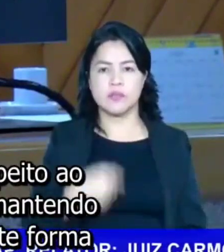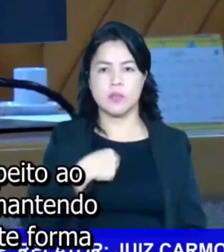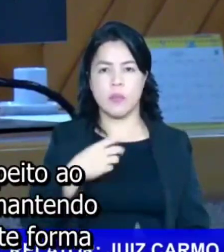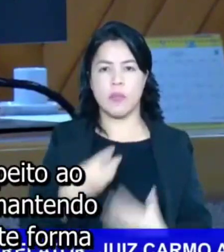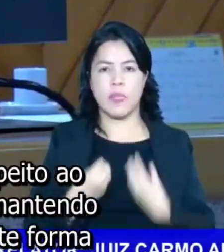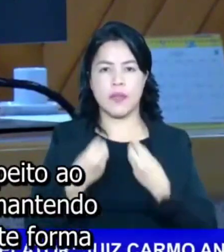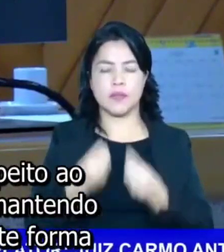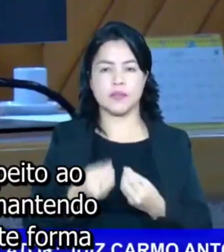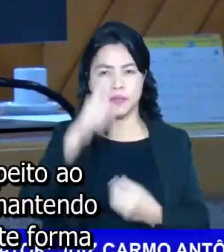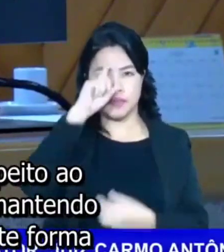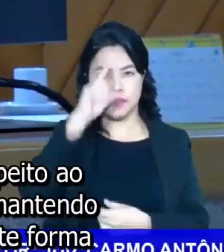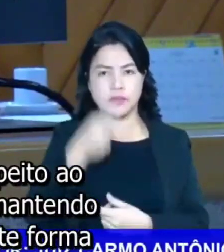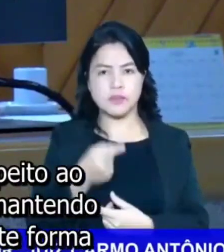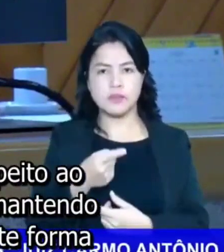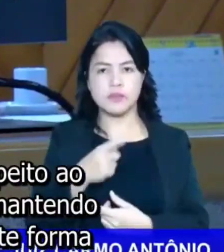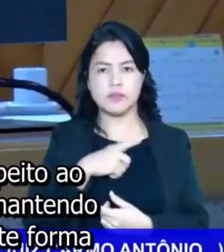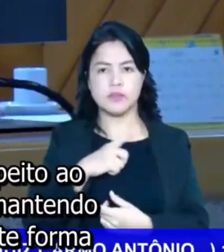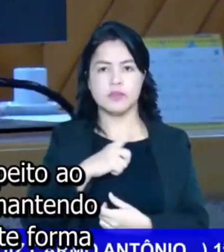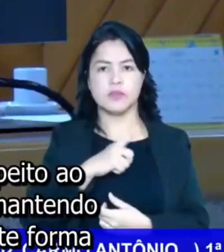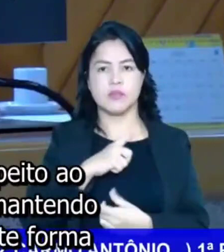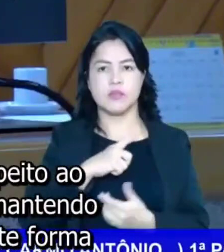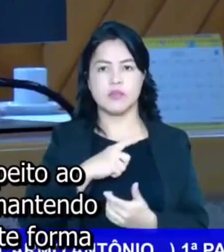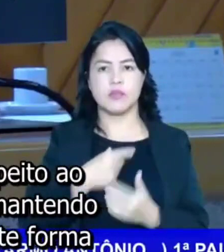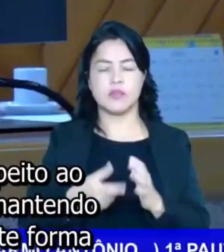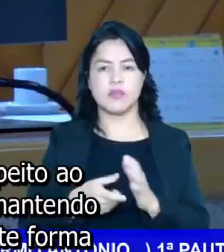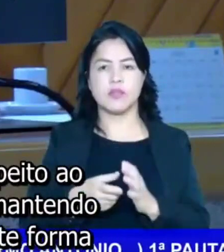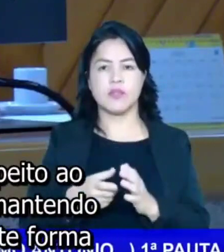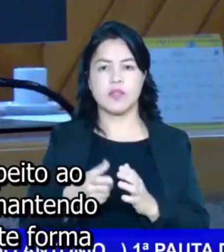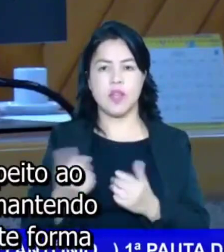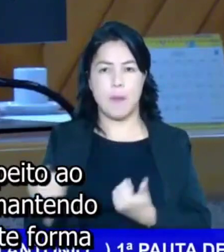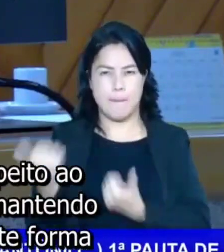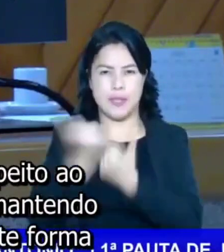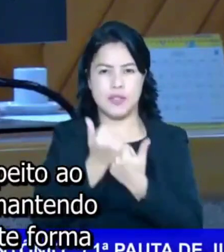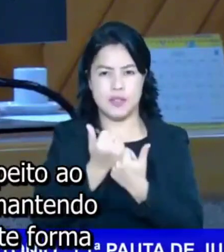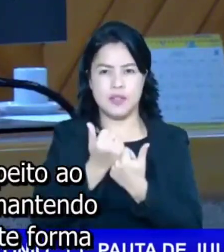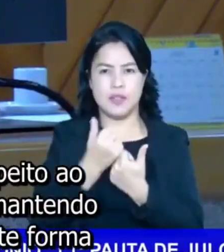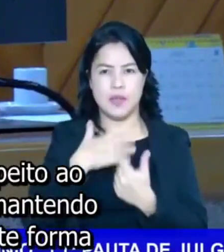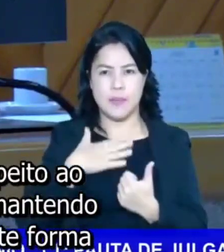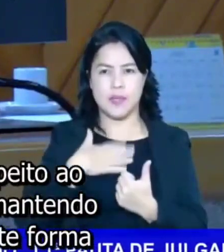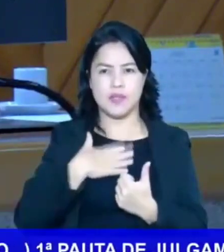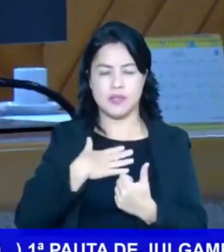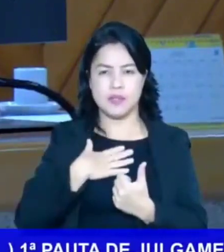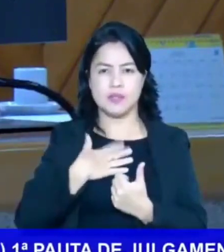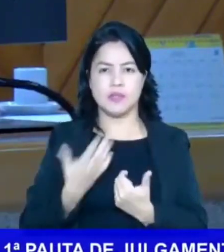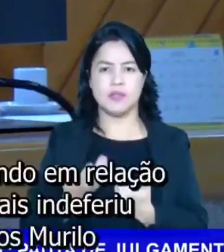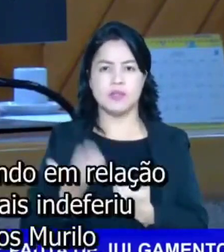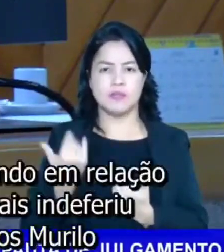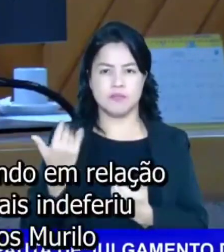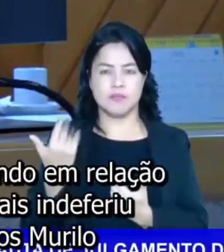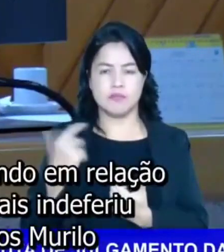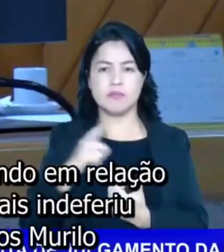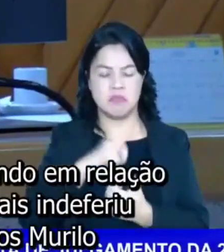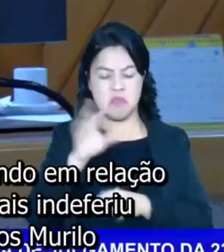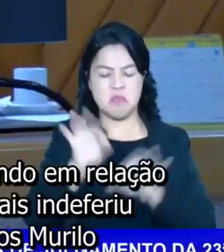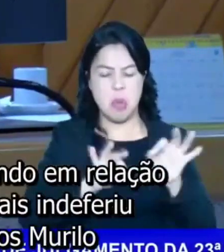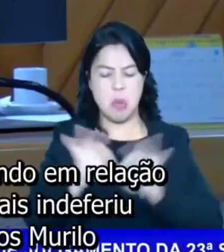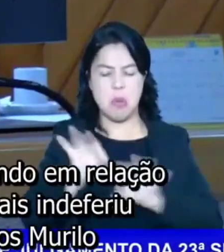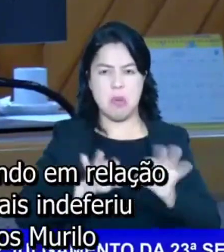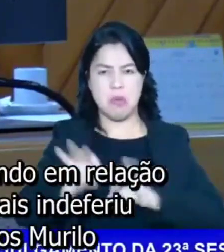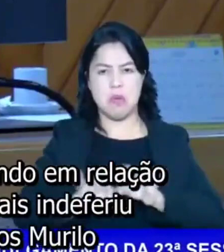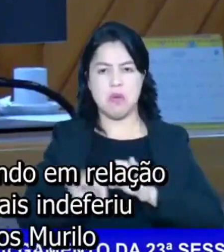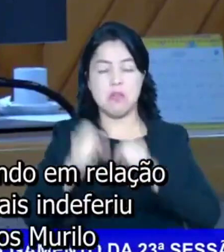a decisão aqui do meu antecessor, que realmente de forma bem